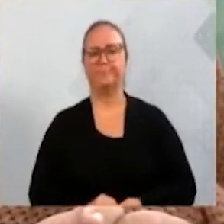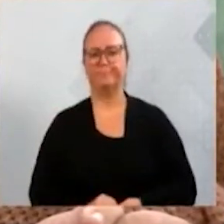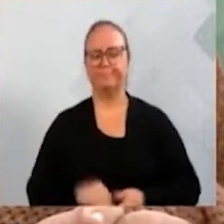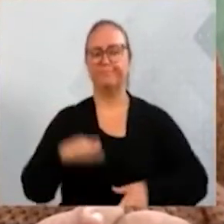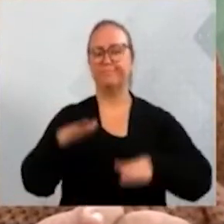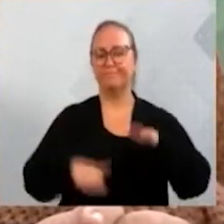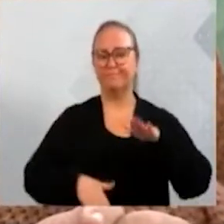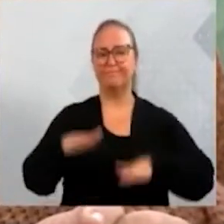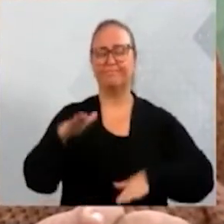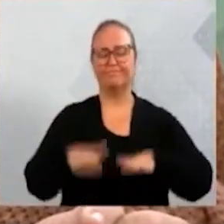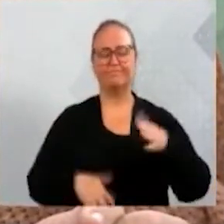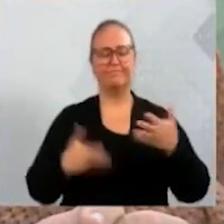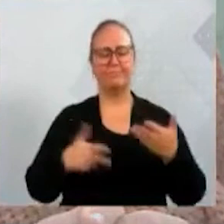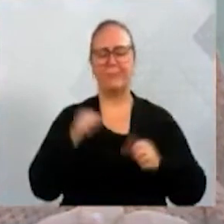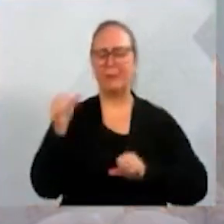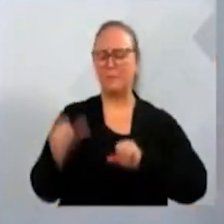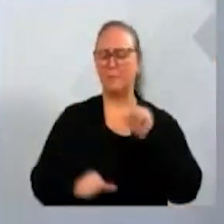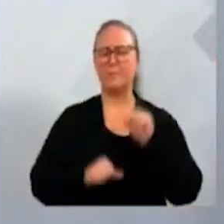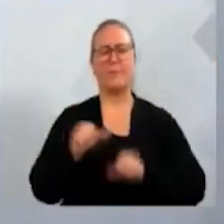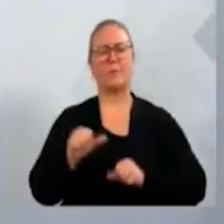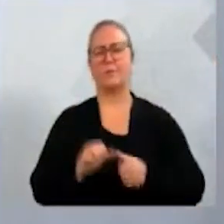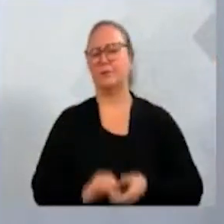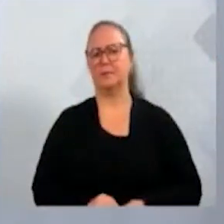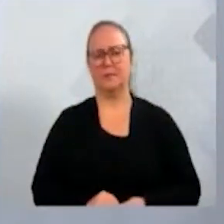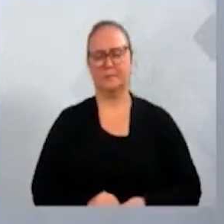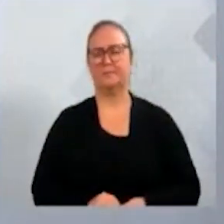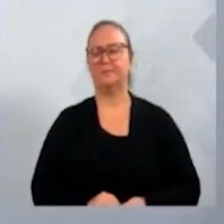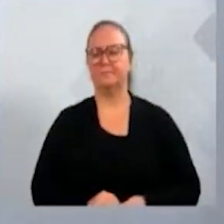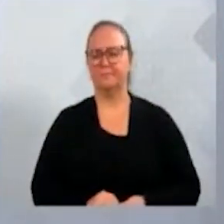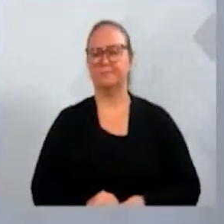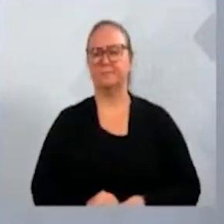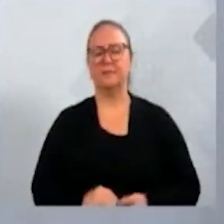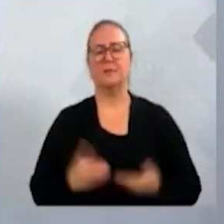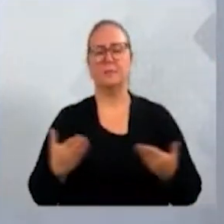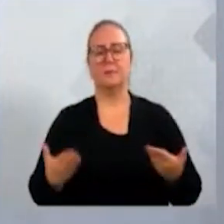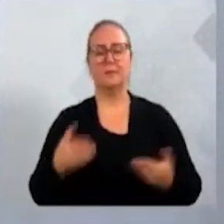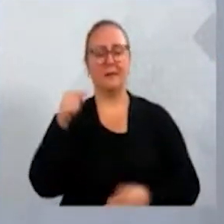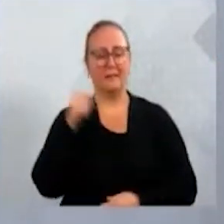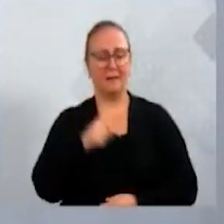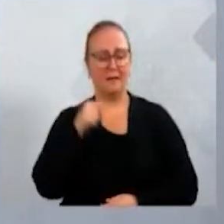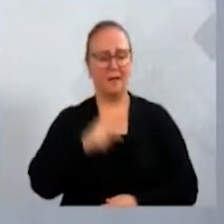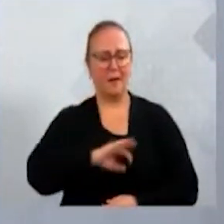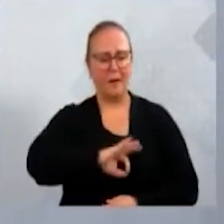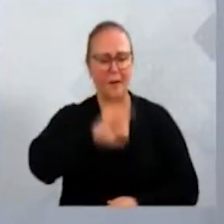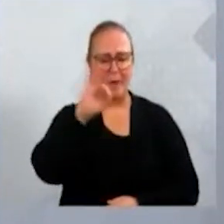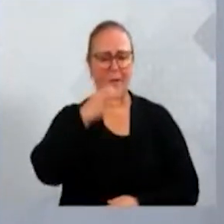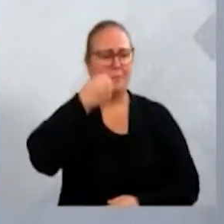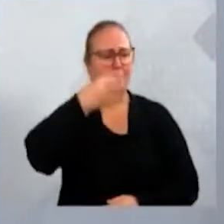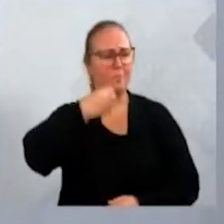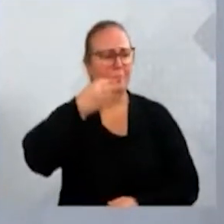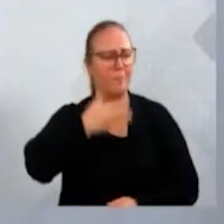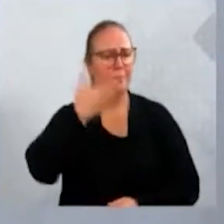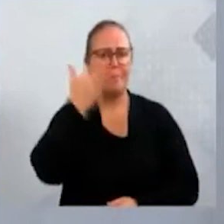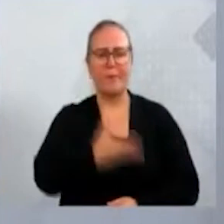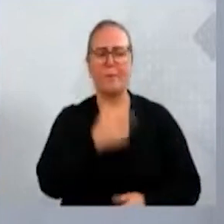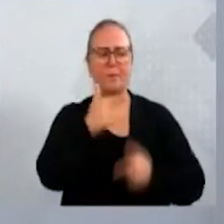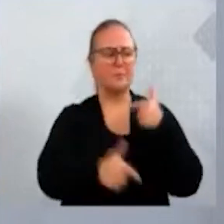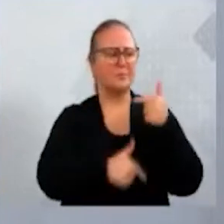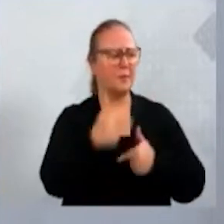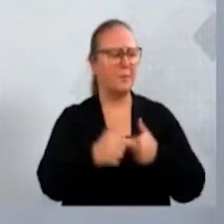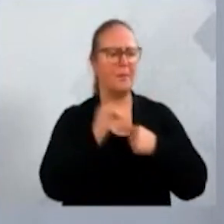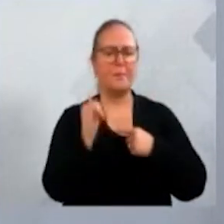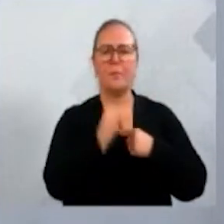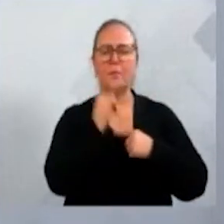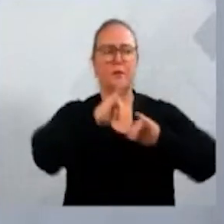trabalho tão digno de poder levar a informação às pessoas um trabalho tão